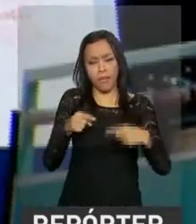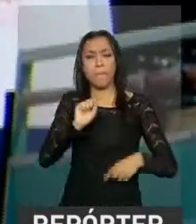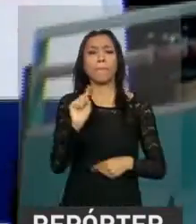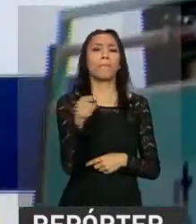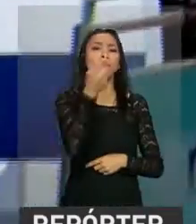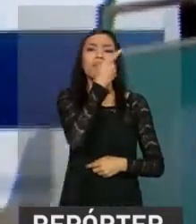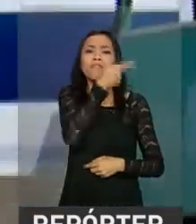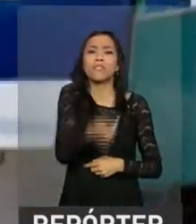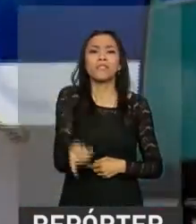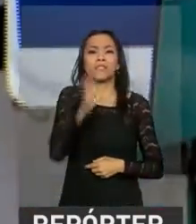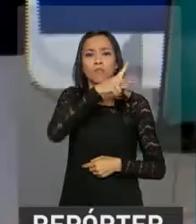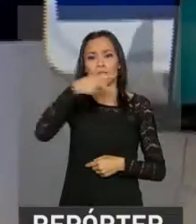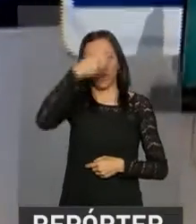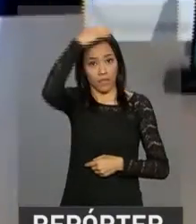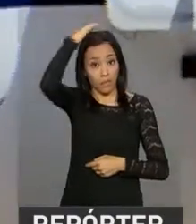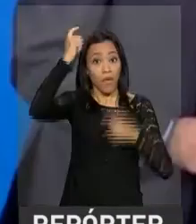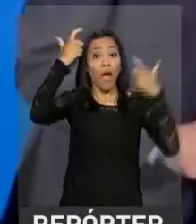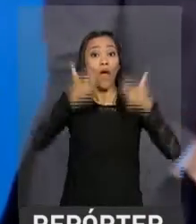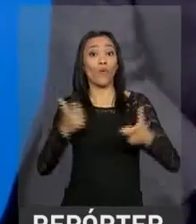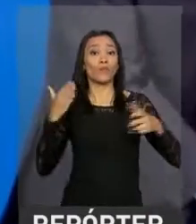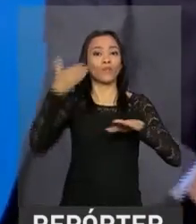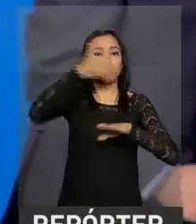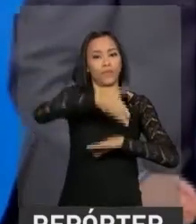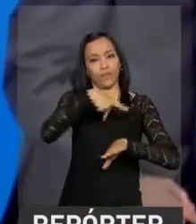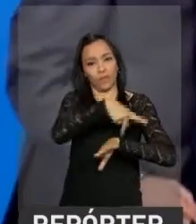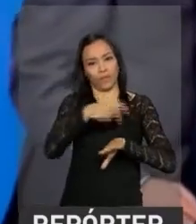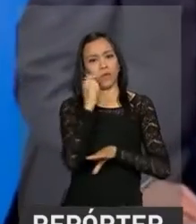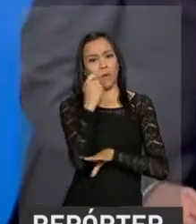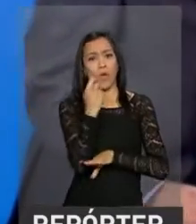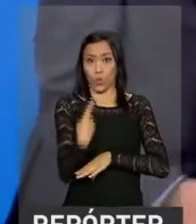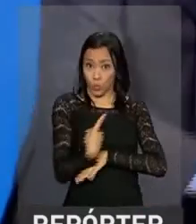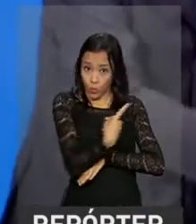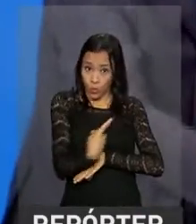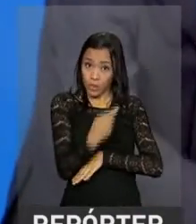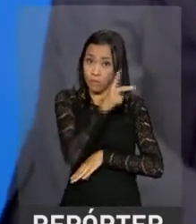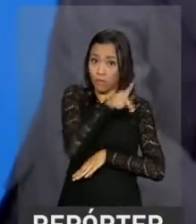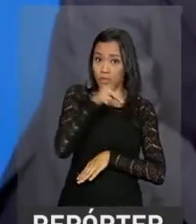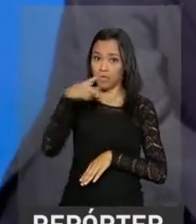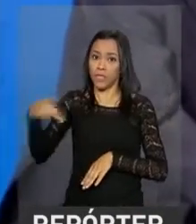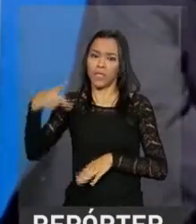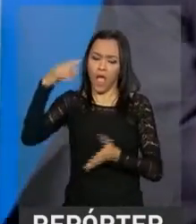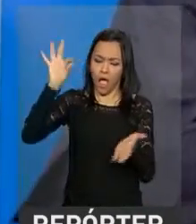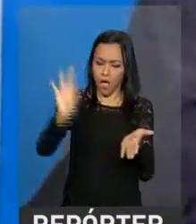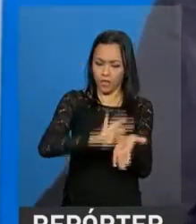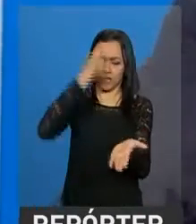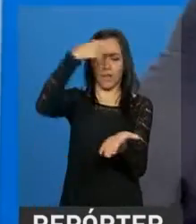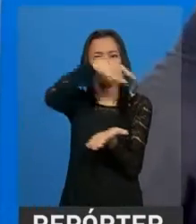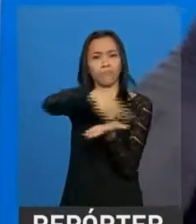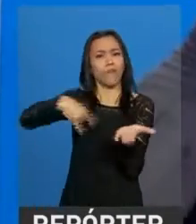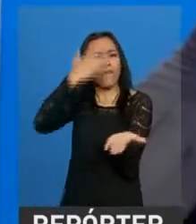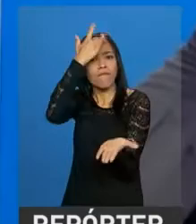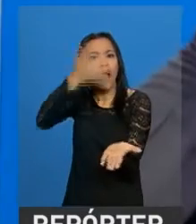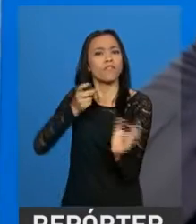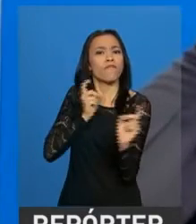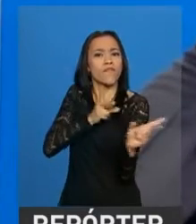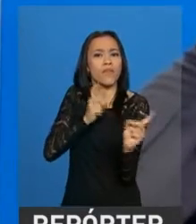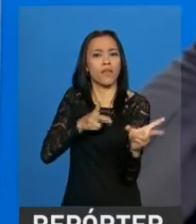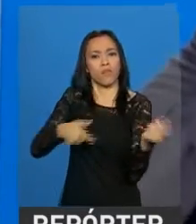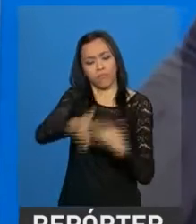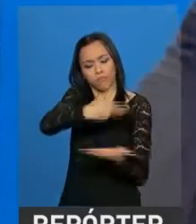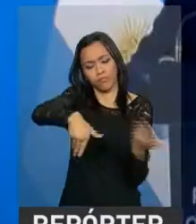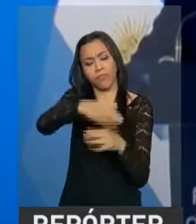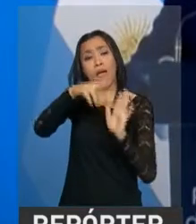primeira visita de Temer ao país vizinho. Os presidentes assinaram dois acordos para facilitar o comércio e tornar as regras